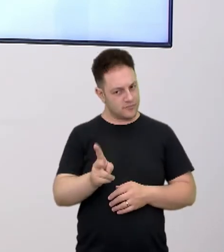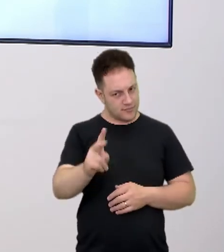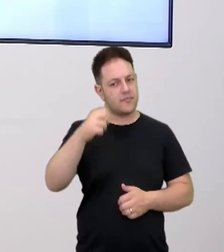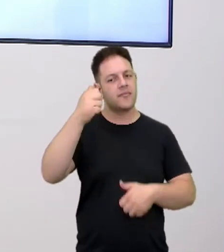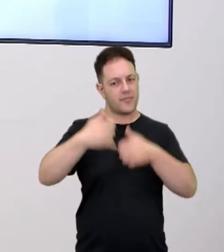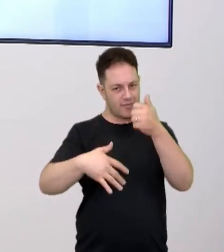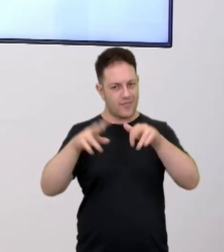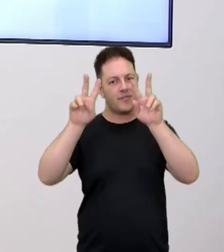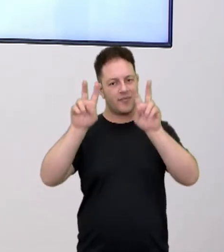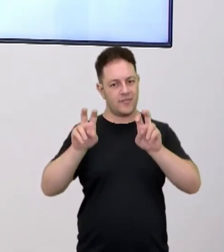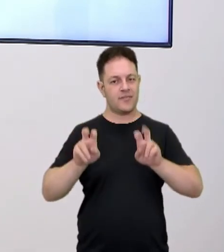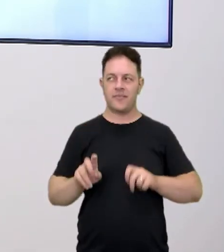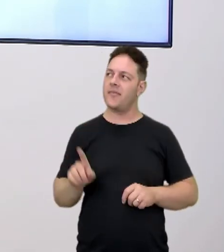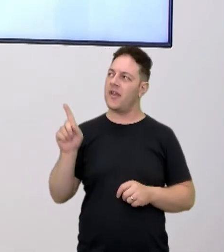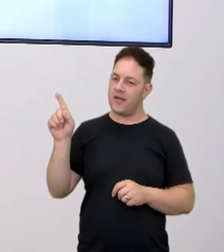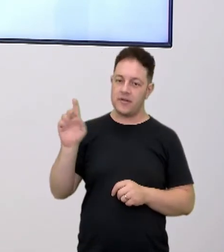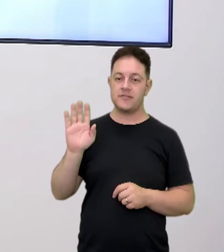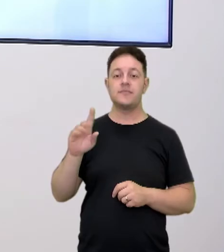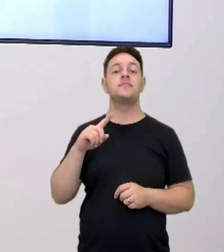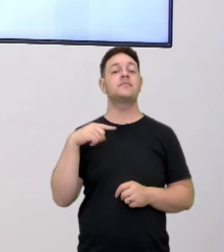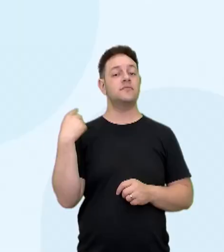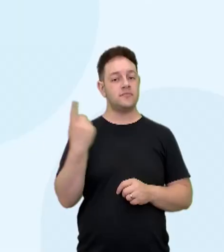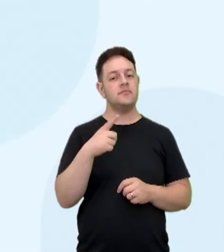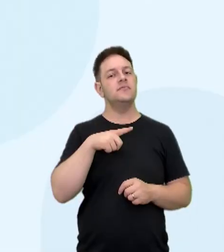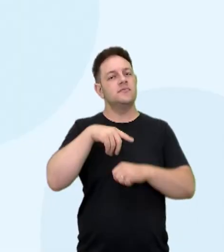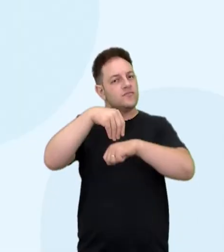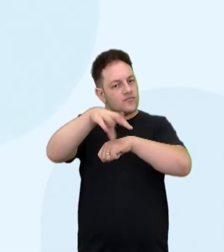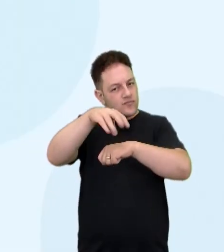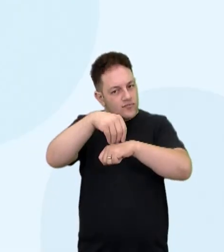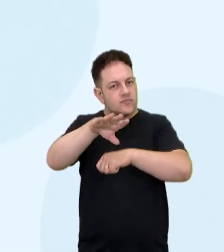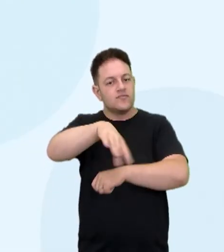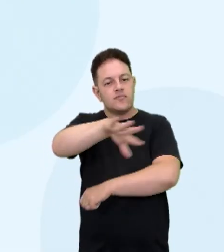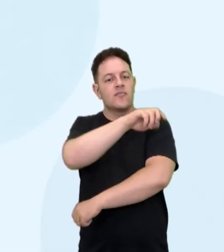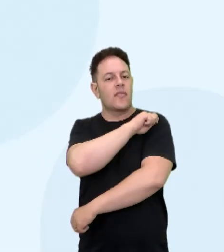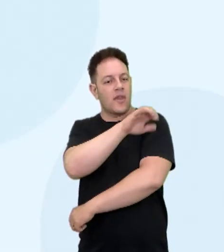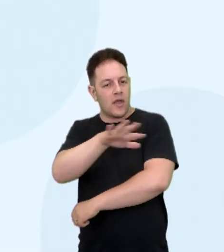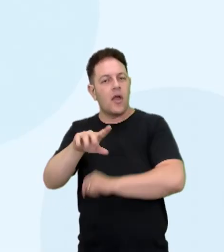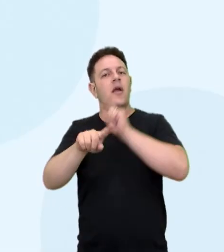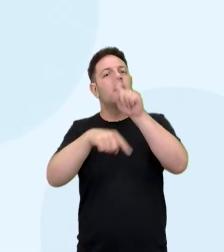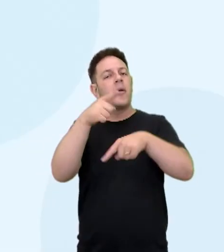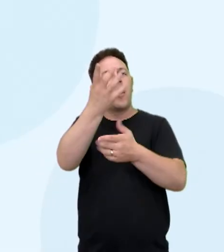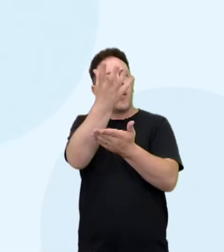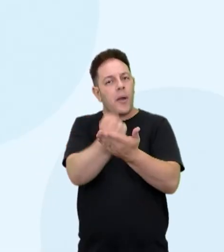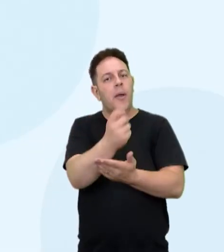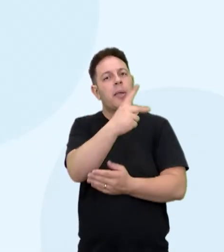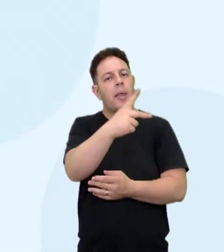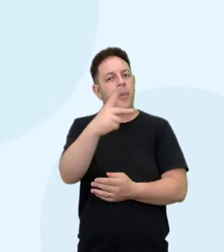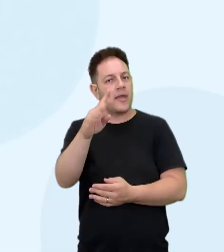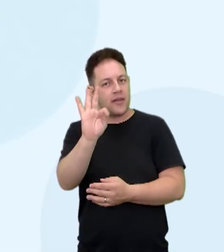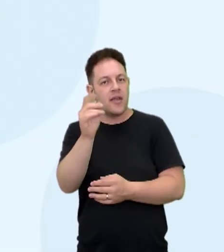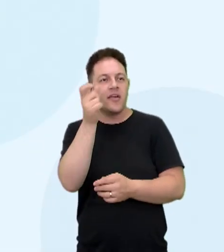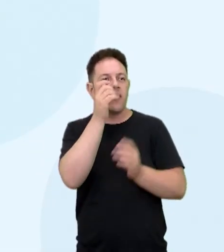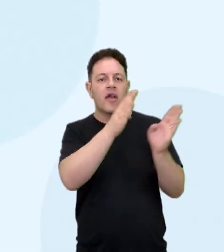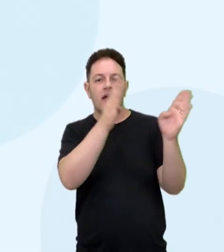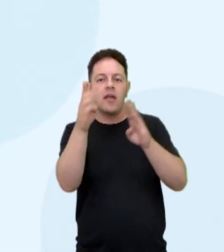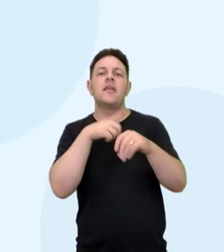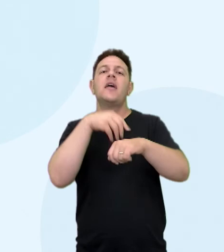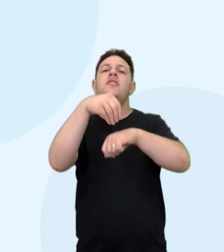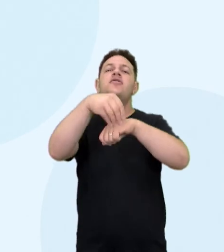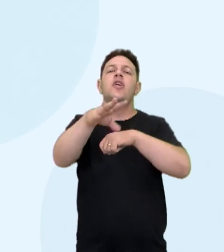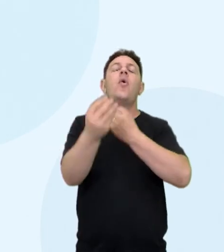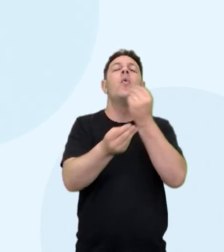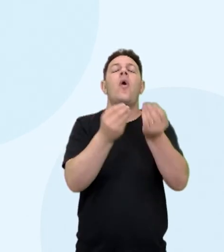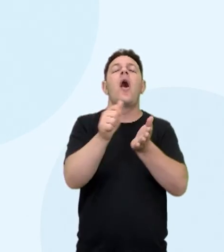esses assuntos, tá? Lembrando que tem aqui a orientação para os estudantes, depois baixem o PPT lá no repositório que tem uma dica de atividade